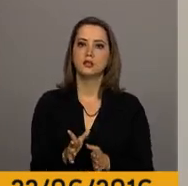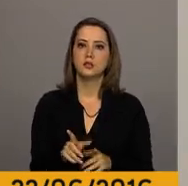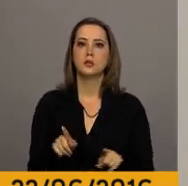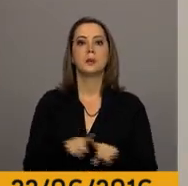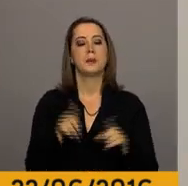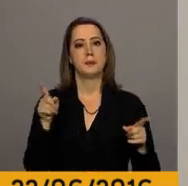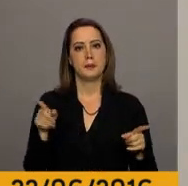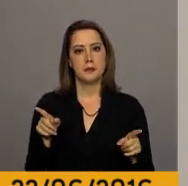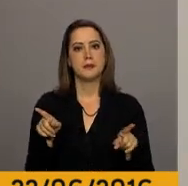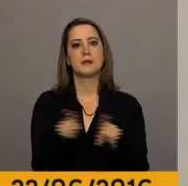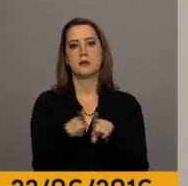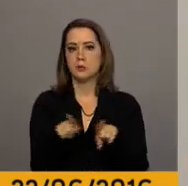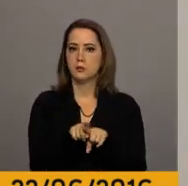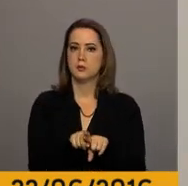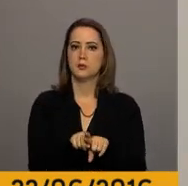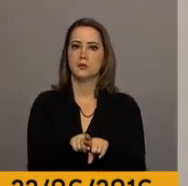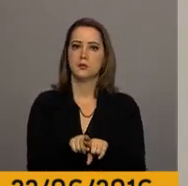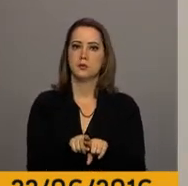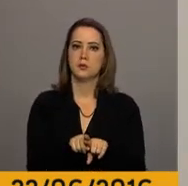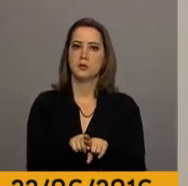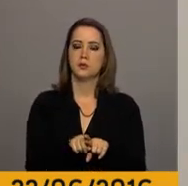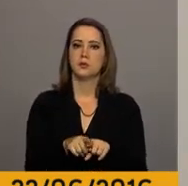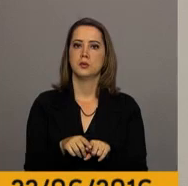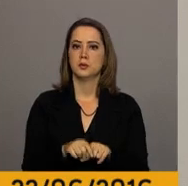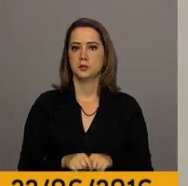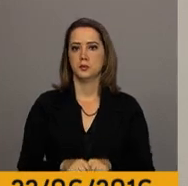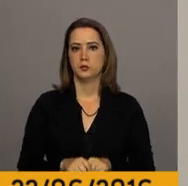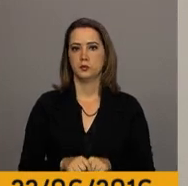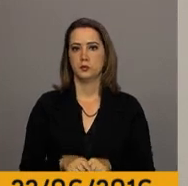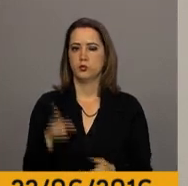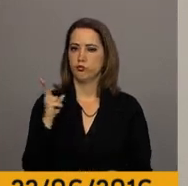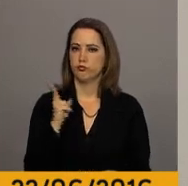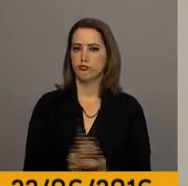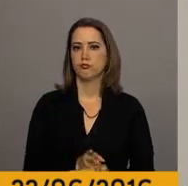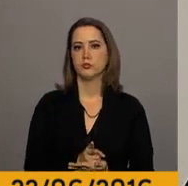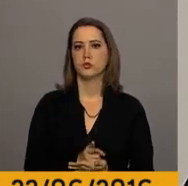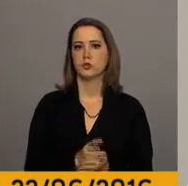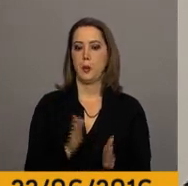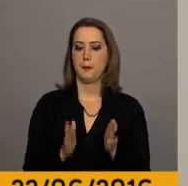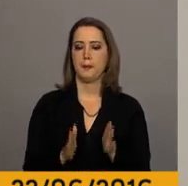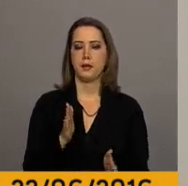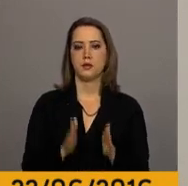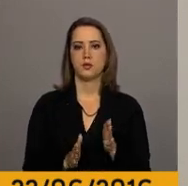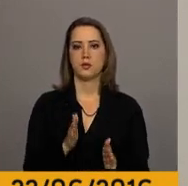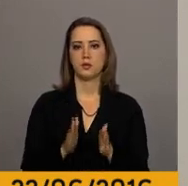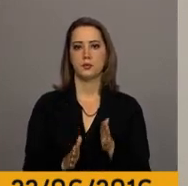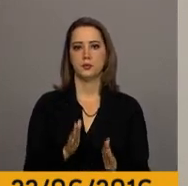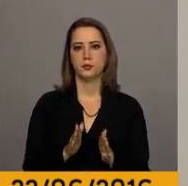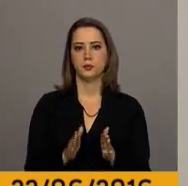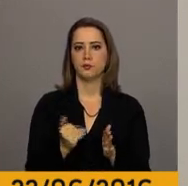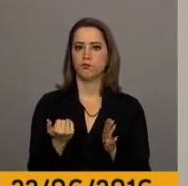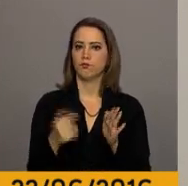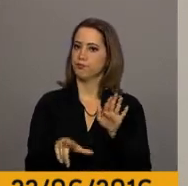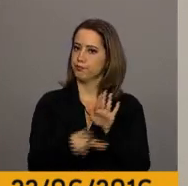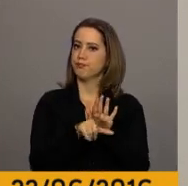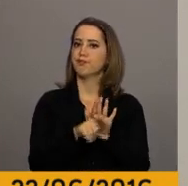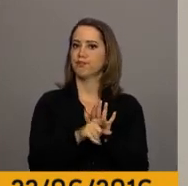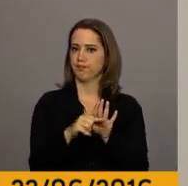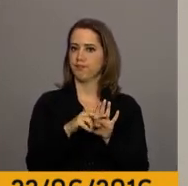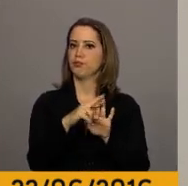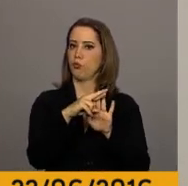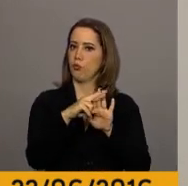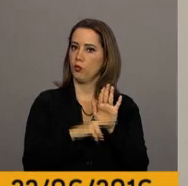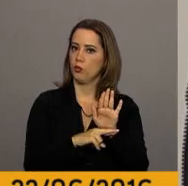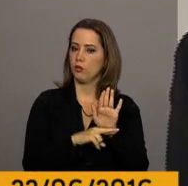mas ao contrário para fixar um prazo para que esta matéria seja regulamentada e